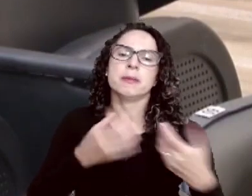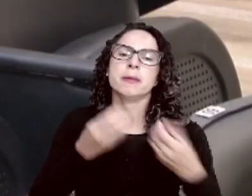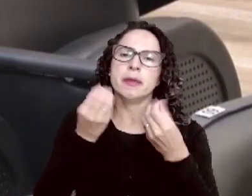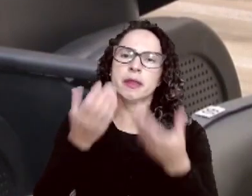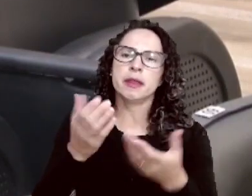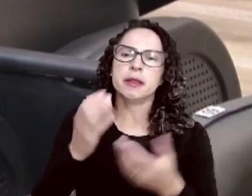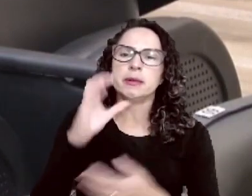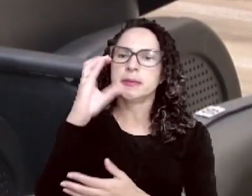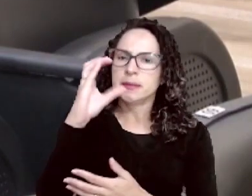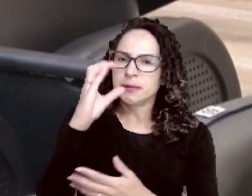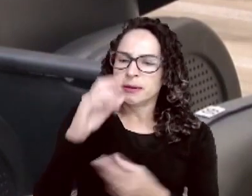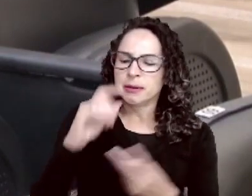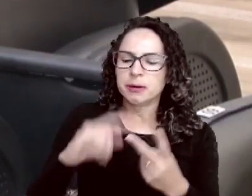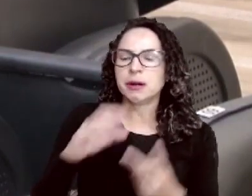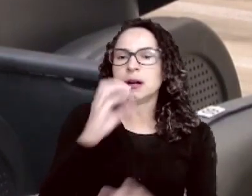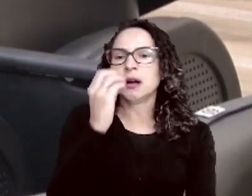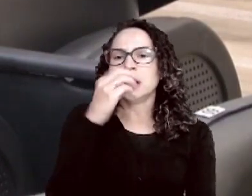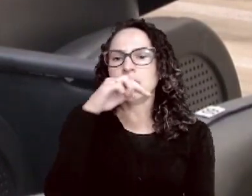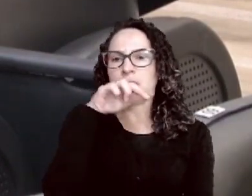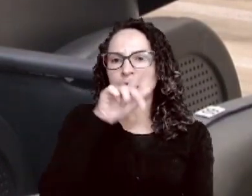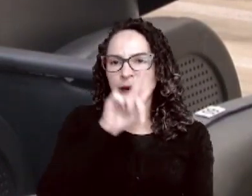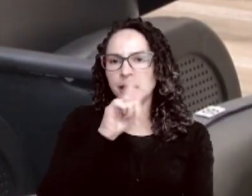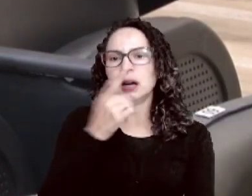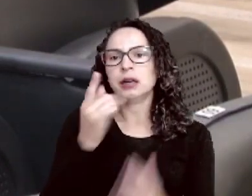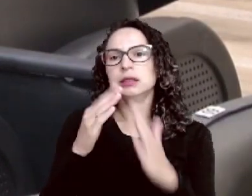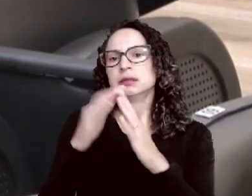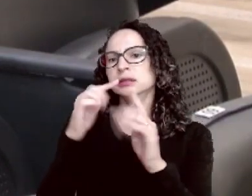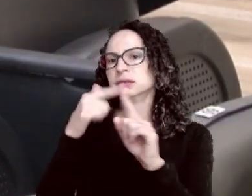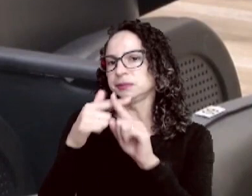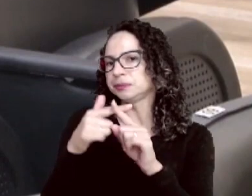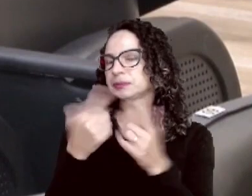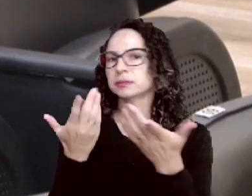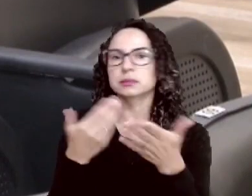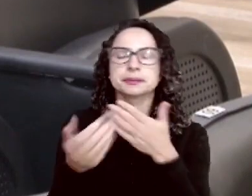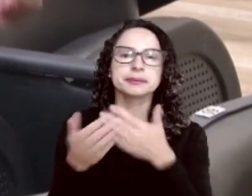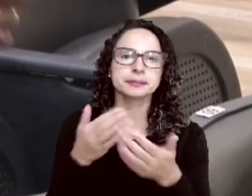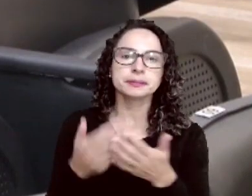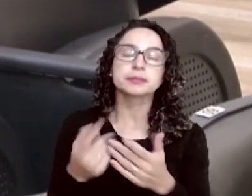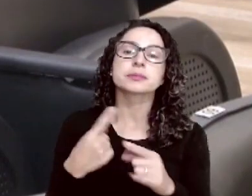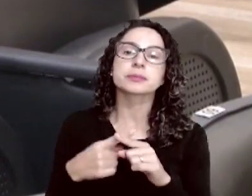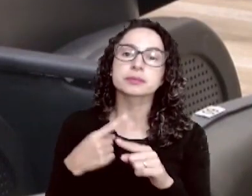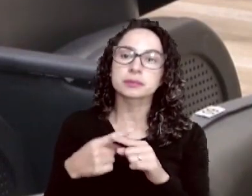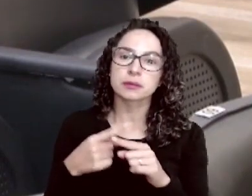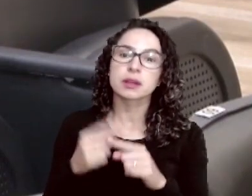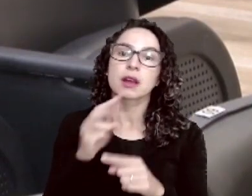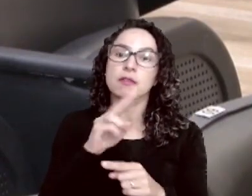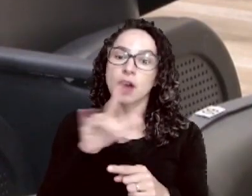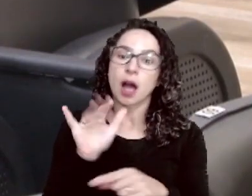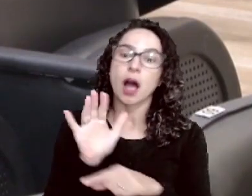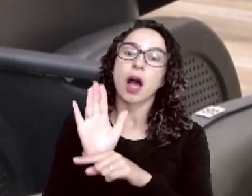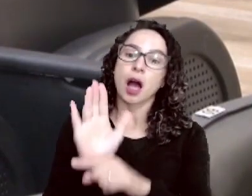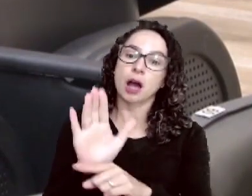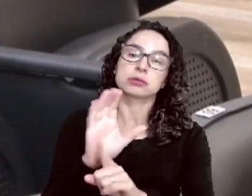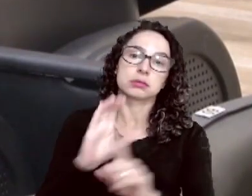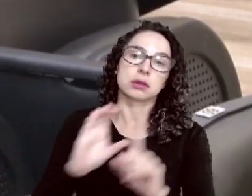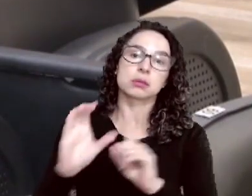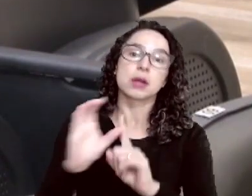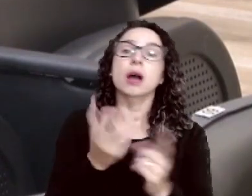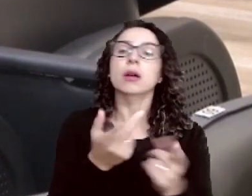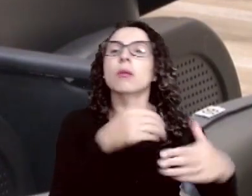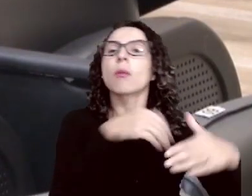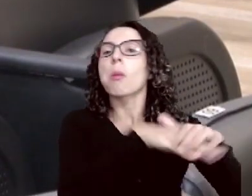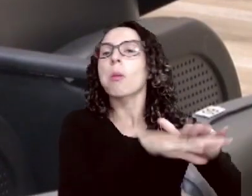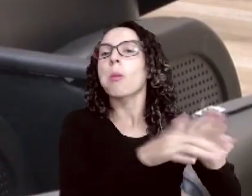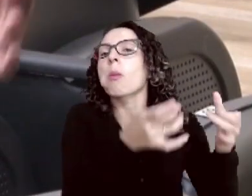ONGs, doando para as igrejas. Por quê? Automaticamente estará ajudando a comunidade. Agora, está lá parado?